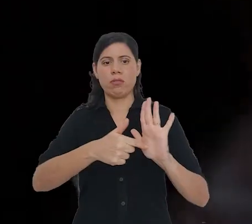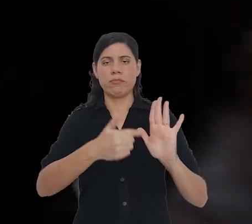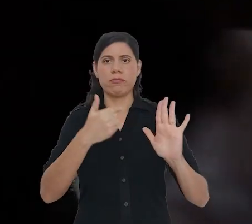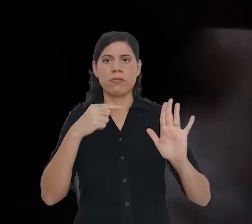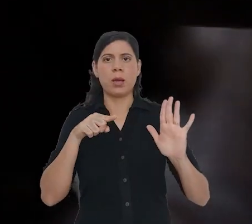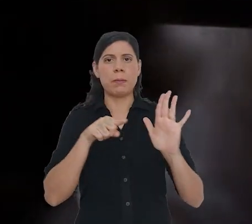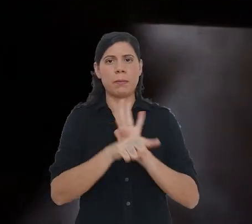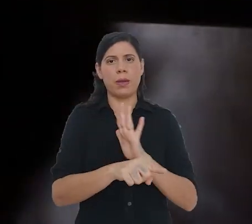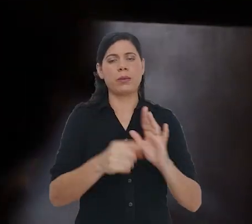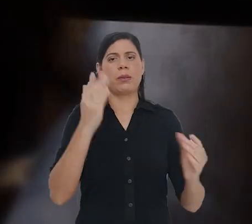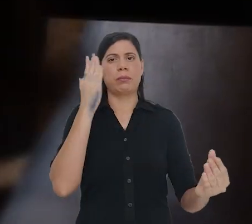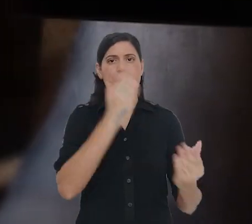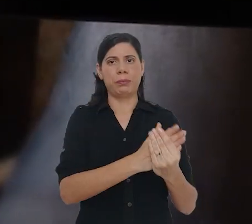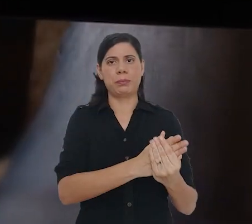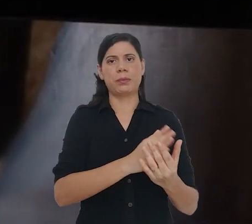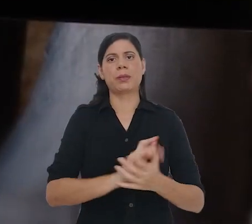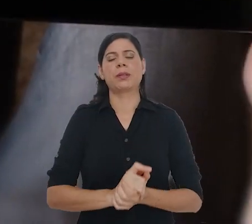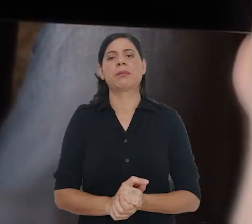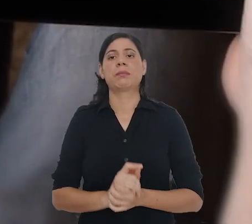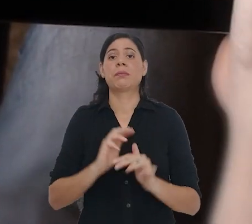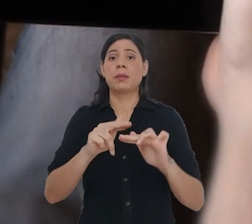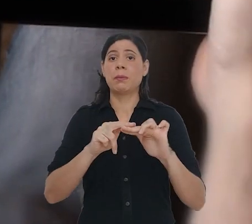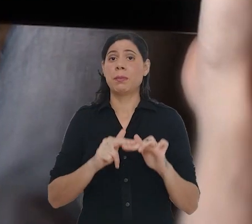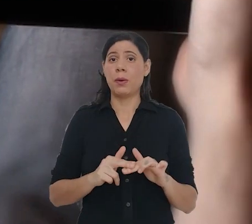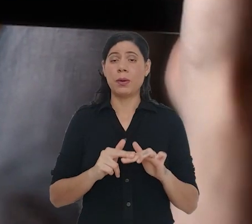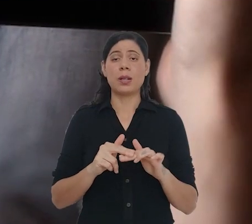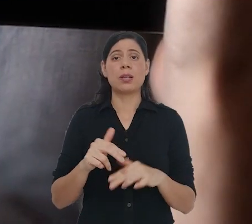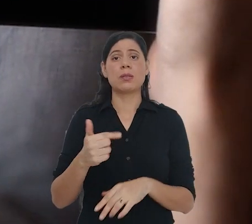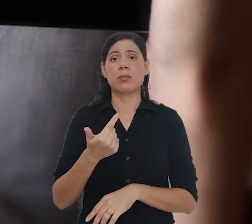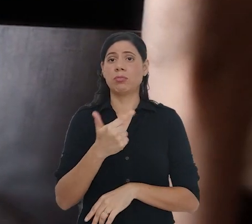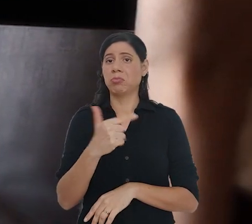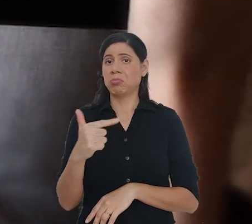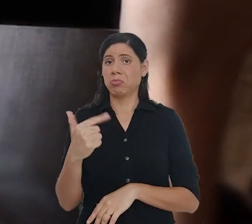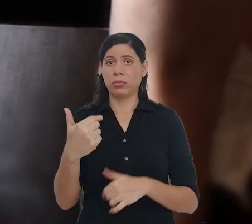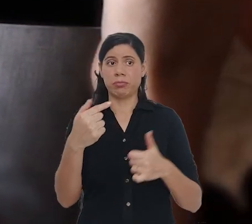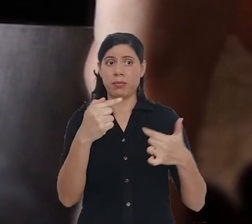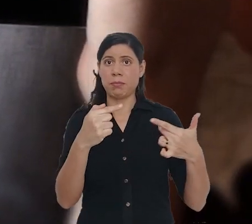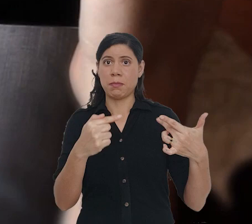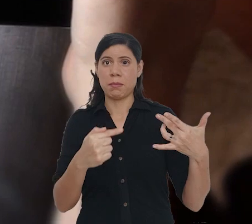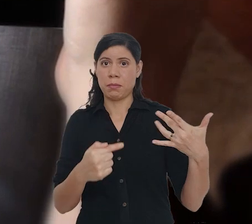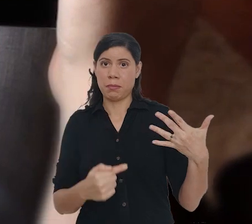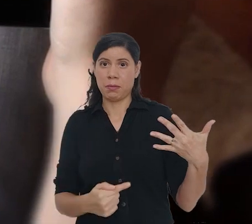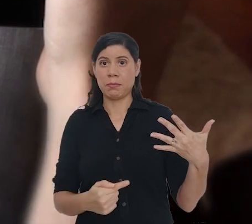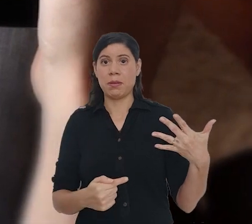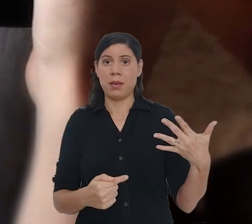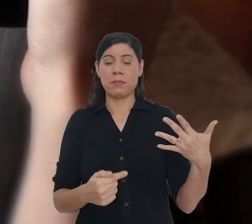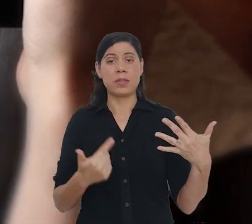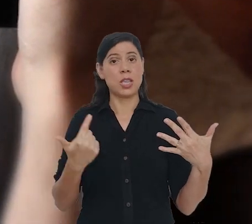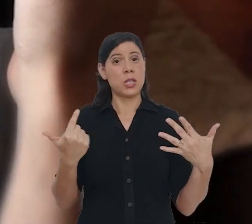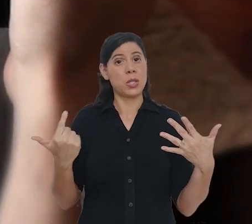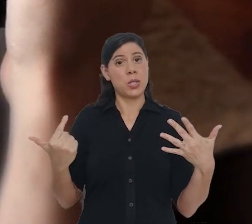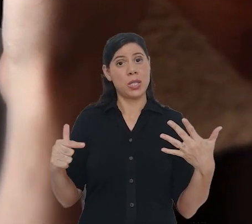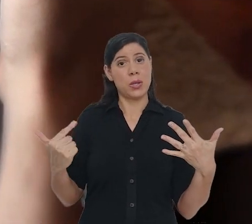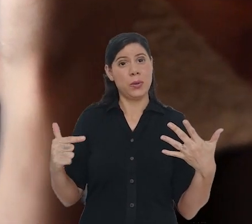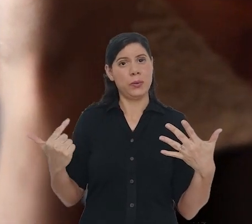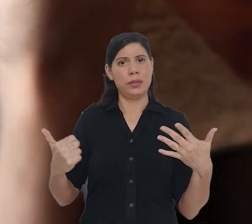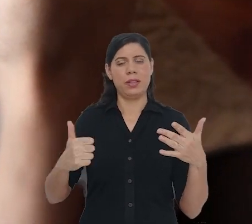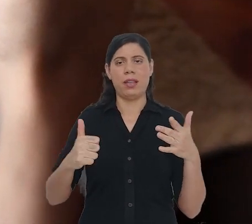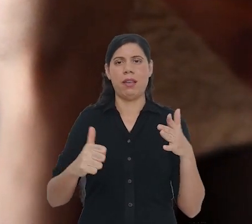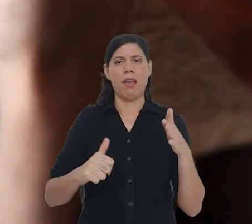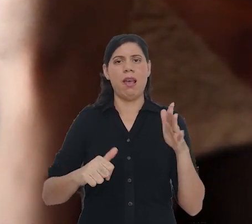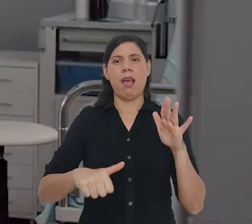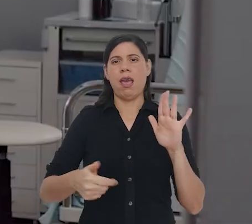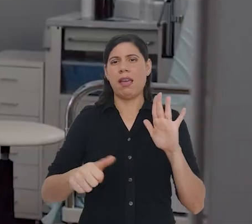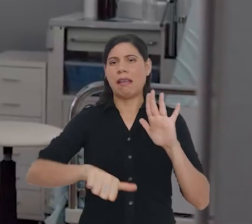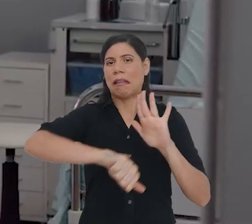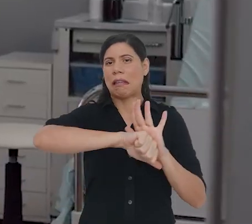contestado no processo. Assim, uma vez que o autor não atende aos requisitos estabelecidos e não havendo ilegalidade